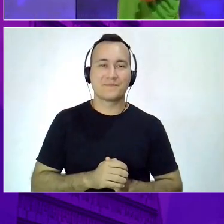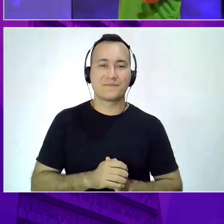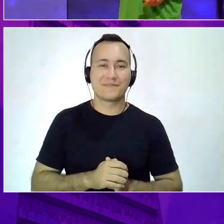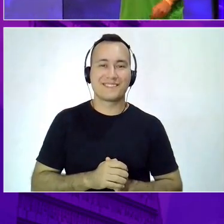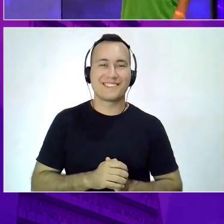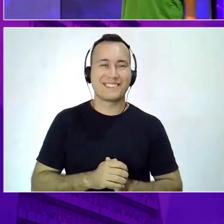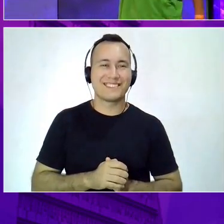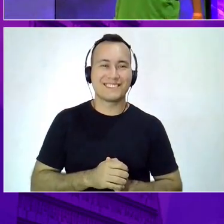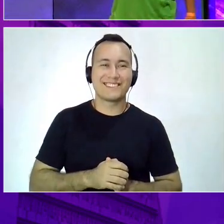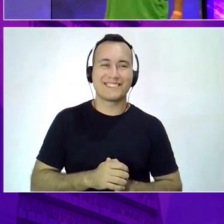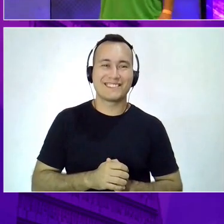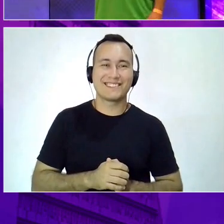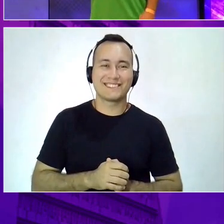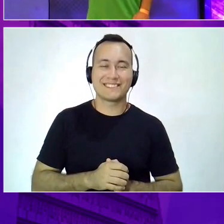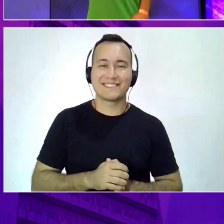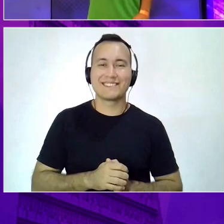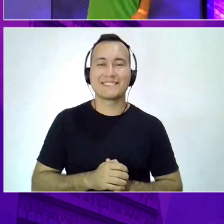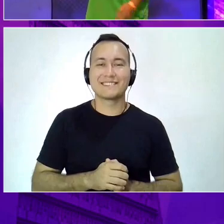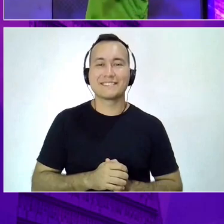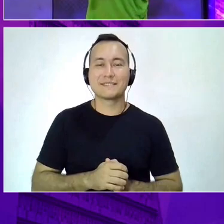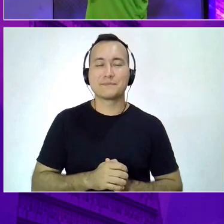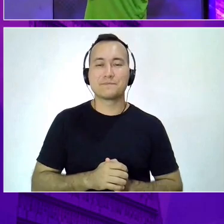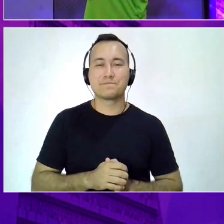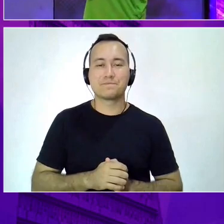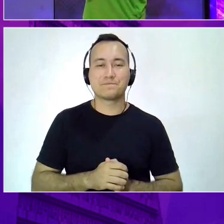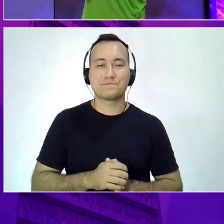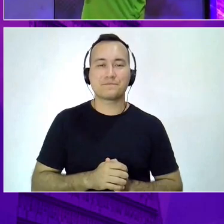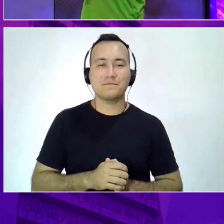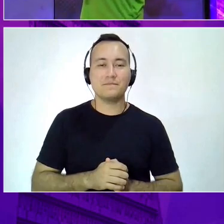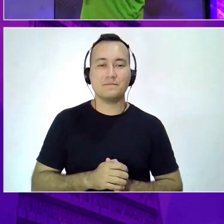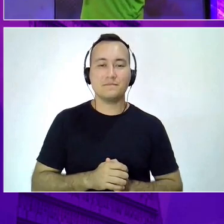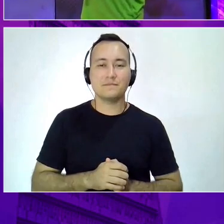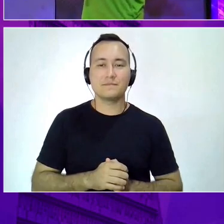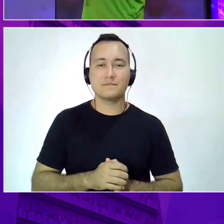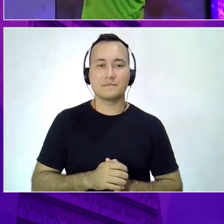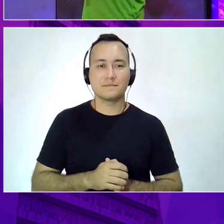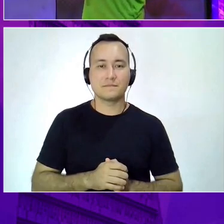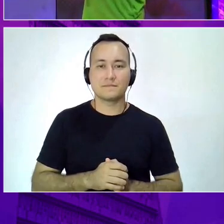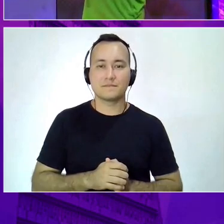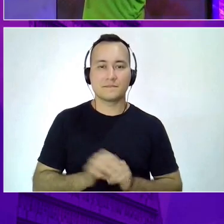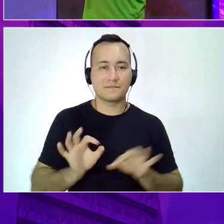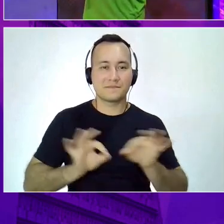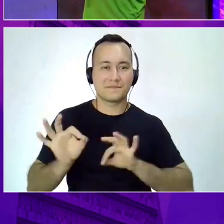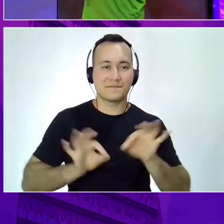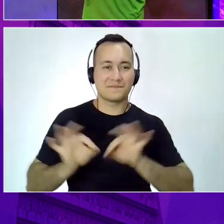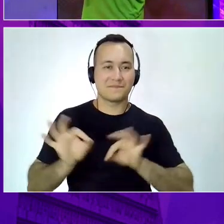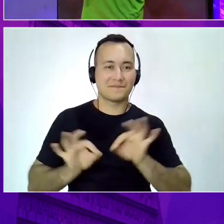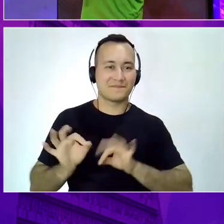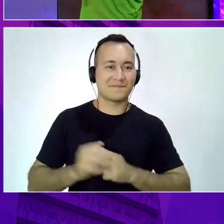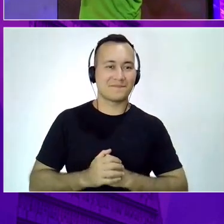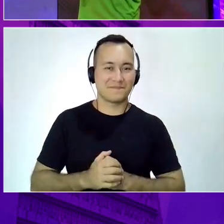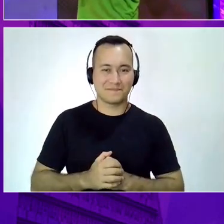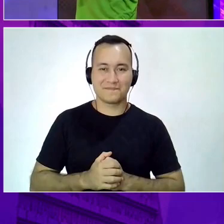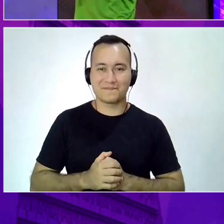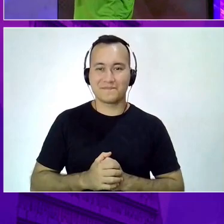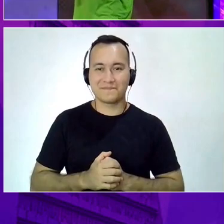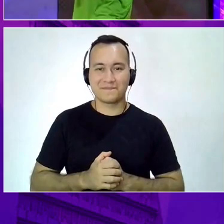Boa, boa. Aí deixa eu voltar para trás. Como que eu volto para trás? Muito